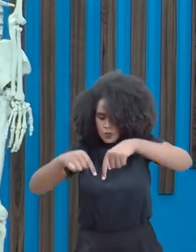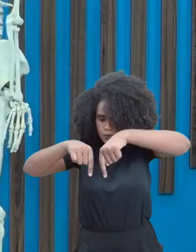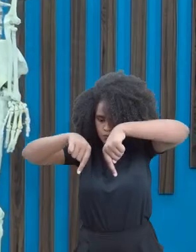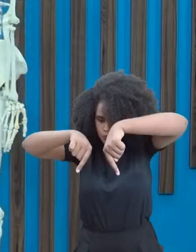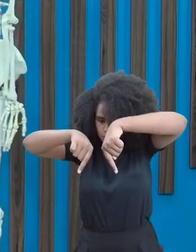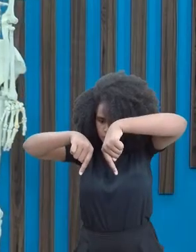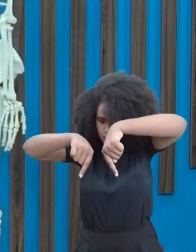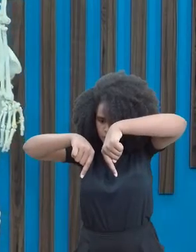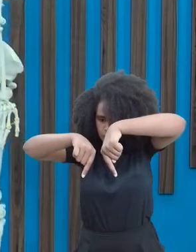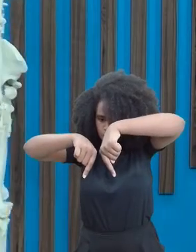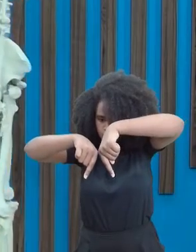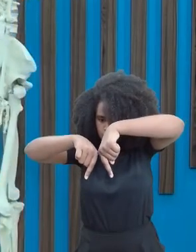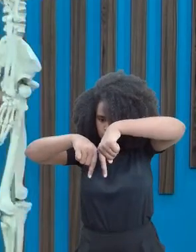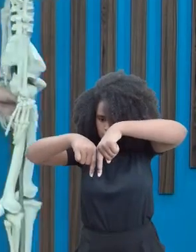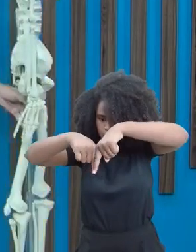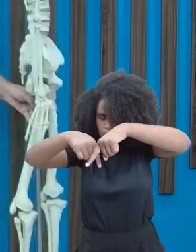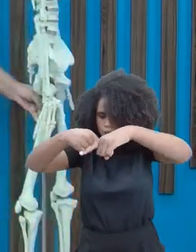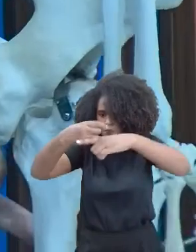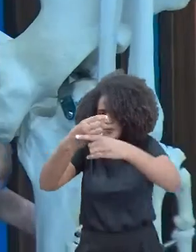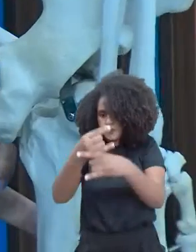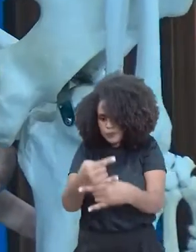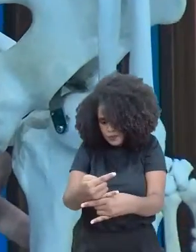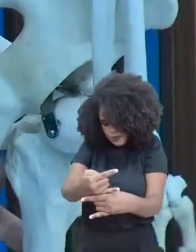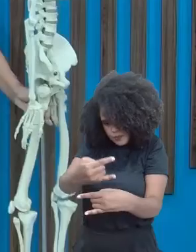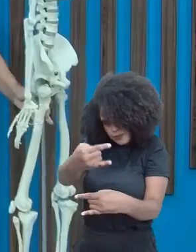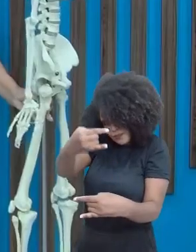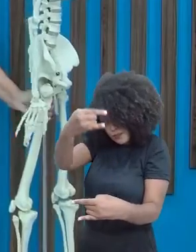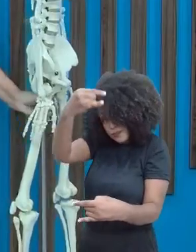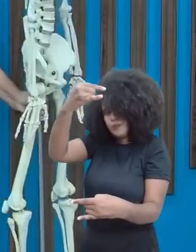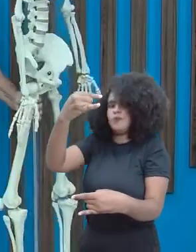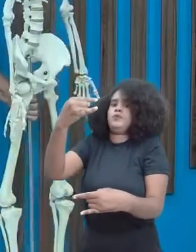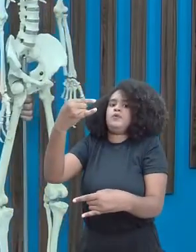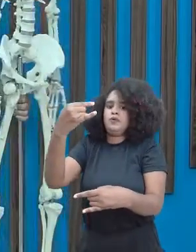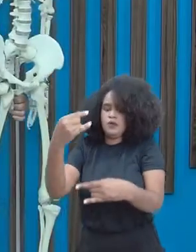se unindo, se fundindo, formando um único